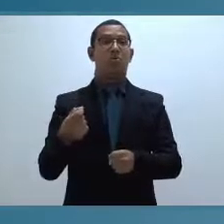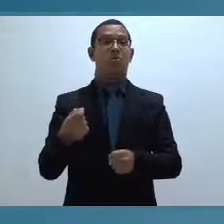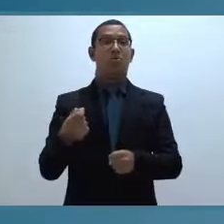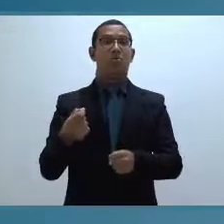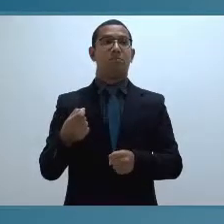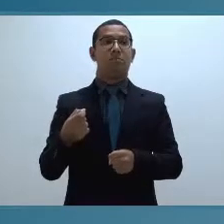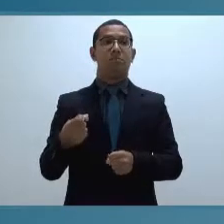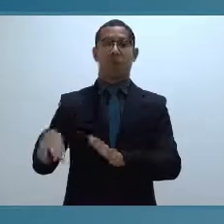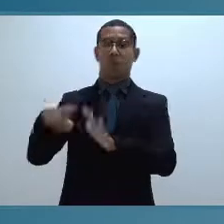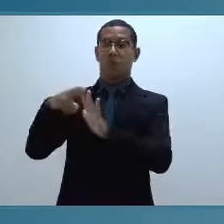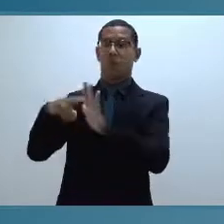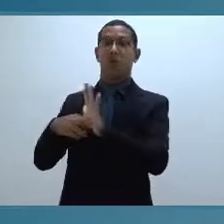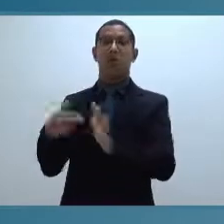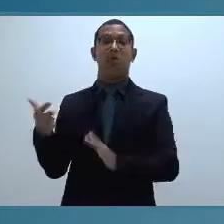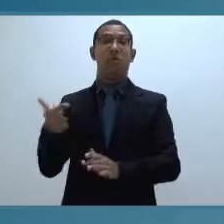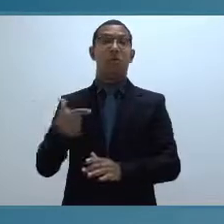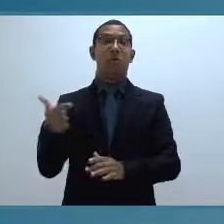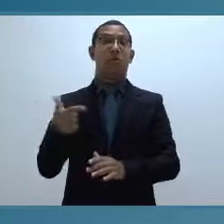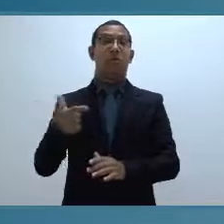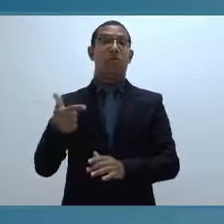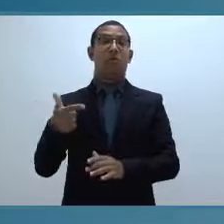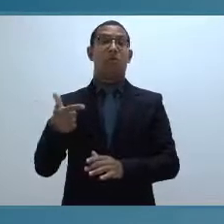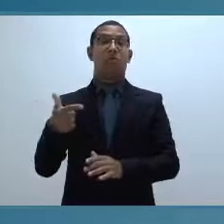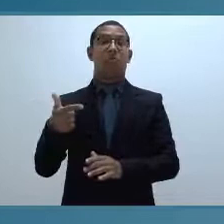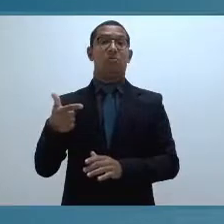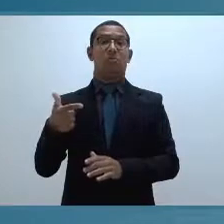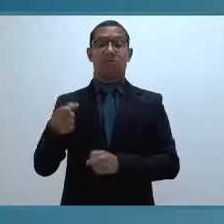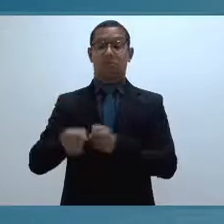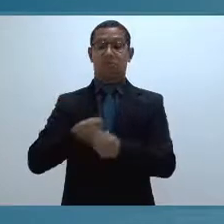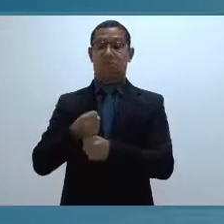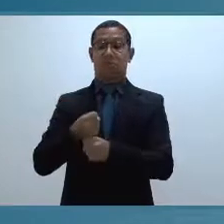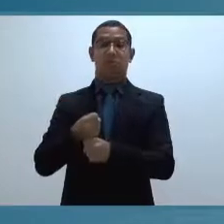resolução 22/2017.